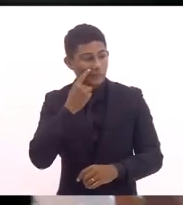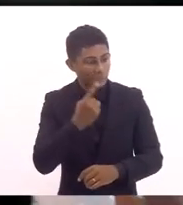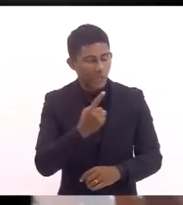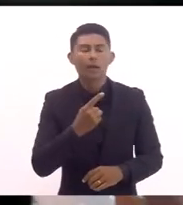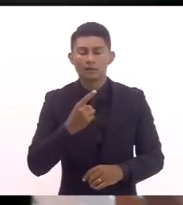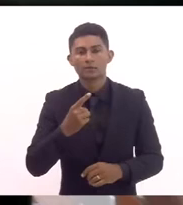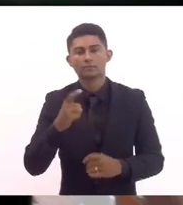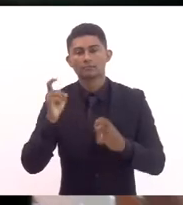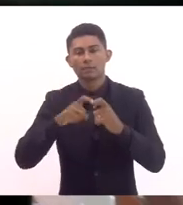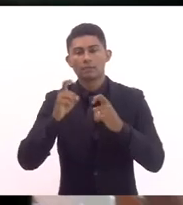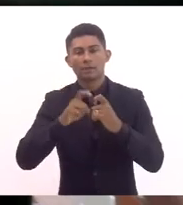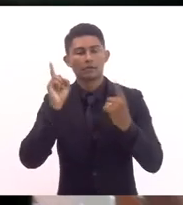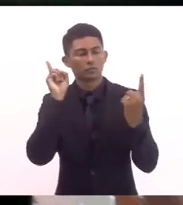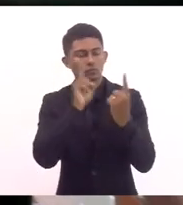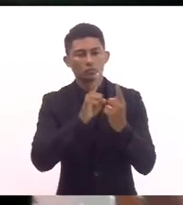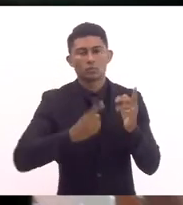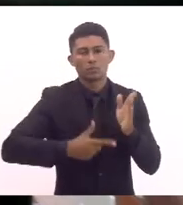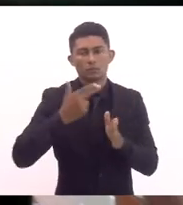risco